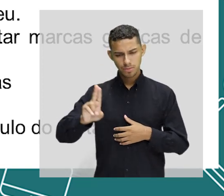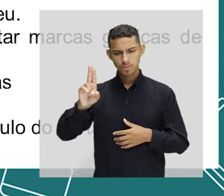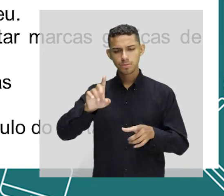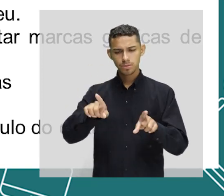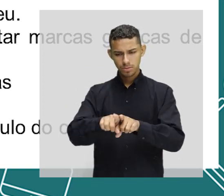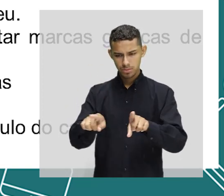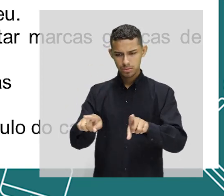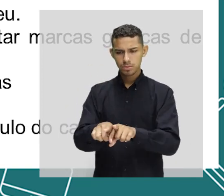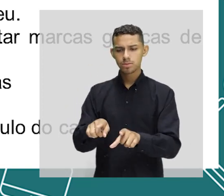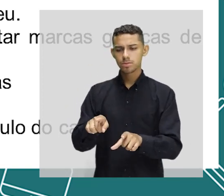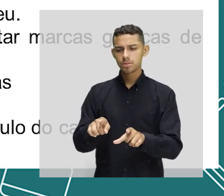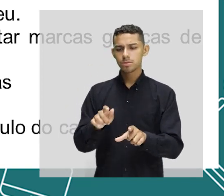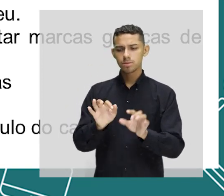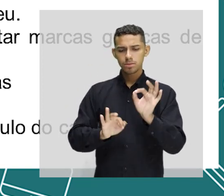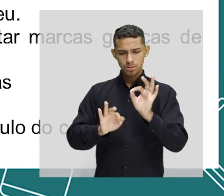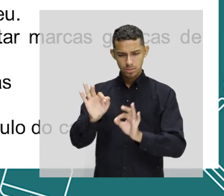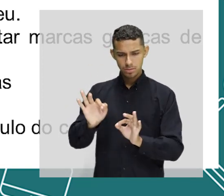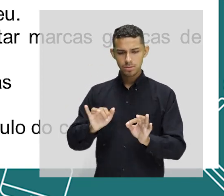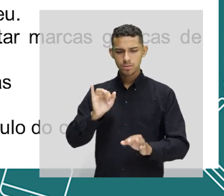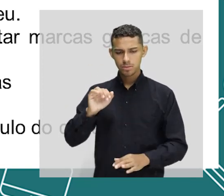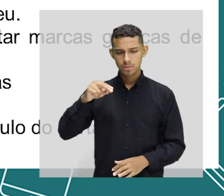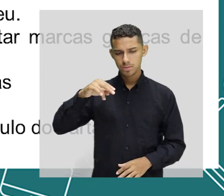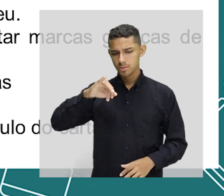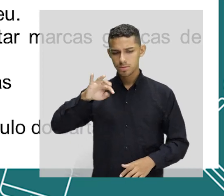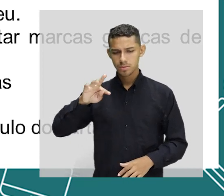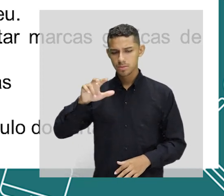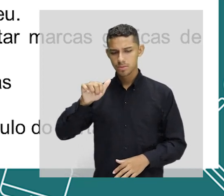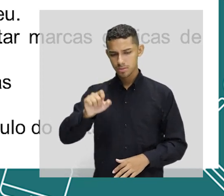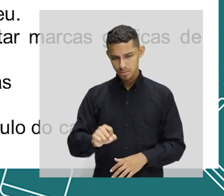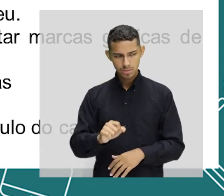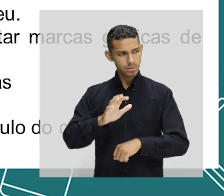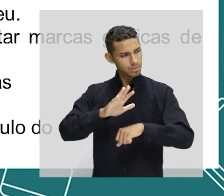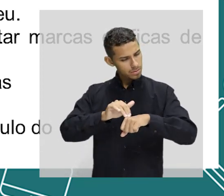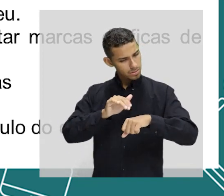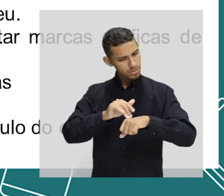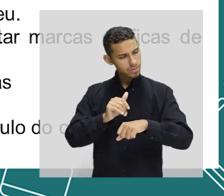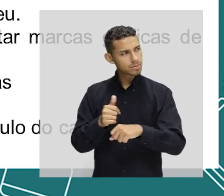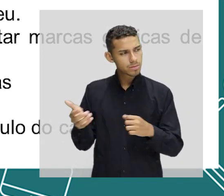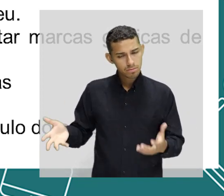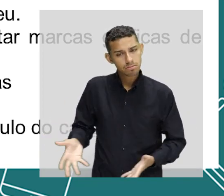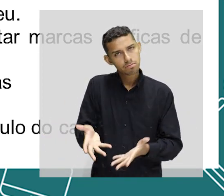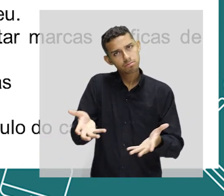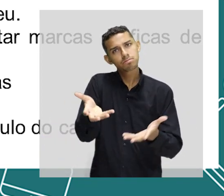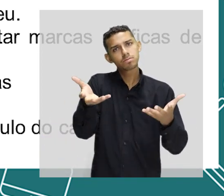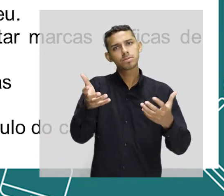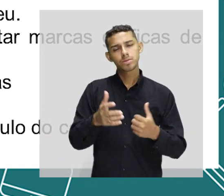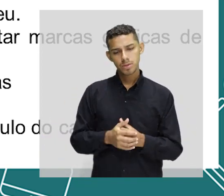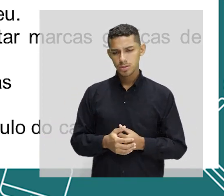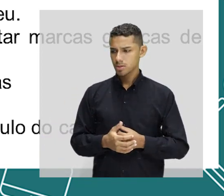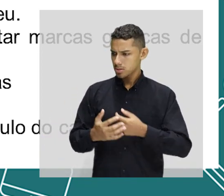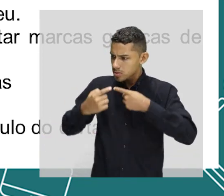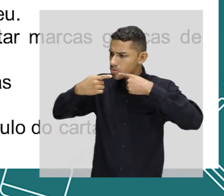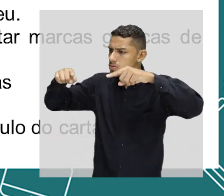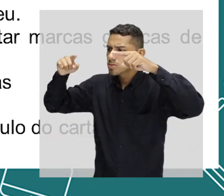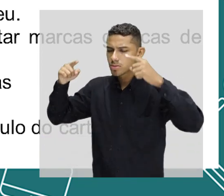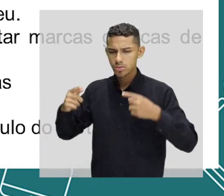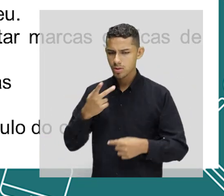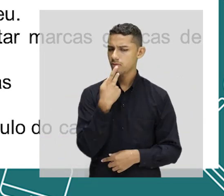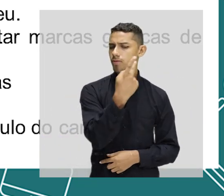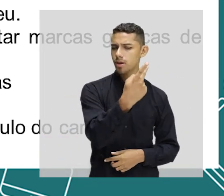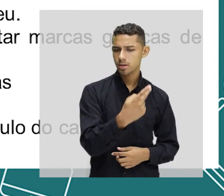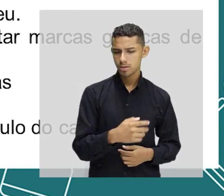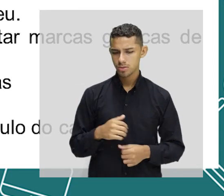estruturas injuntivas, que são justamente os chamamentos. E o tempo todo ela vai dizendo denuncie,